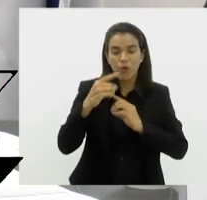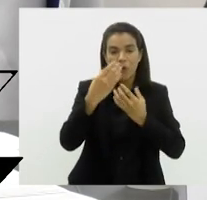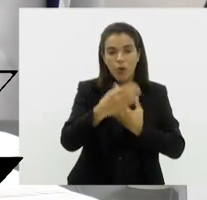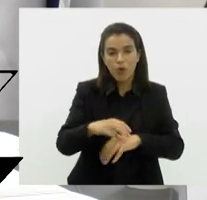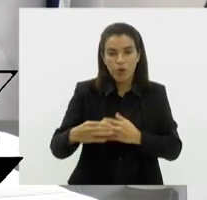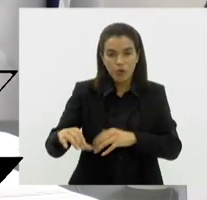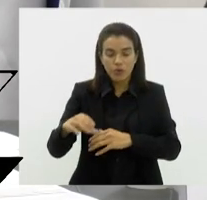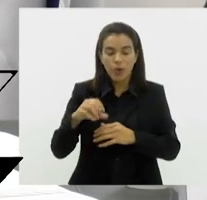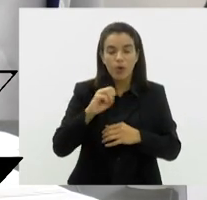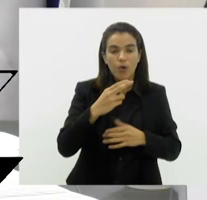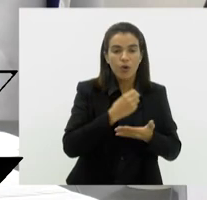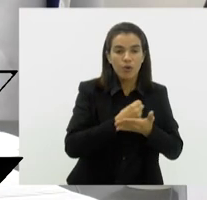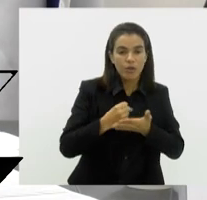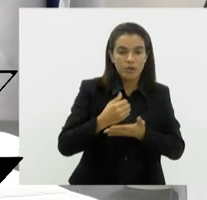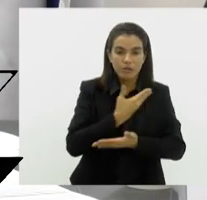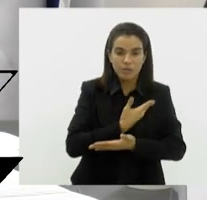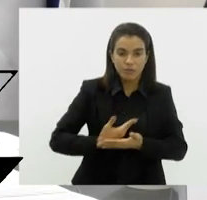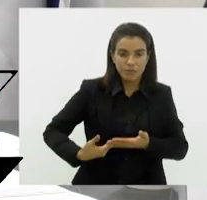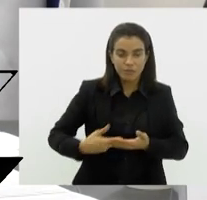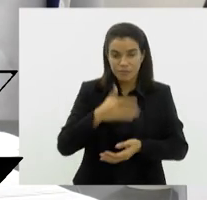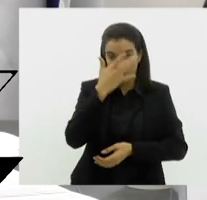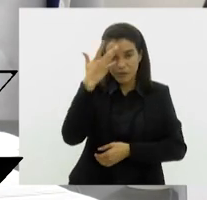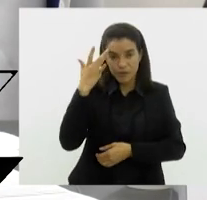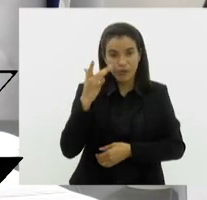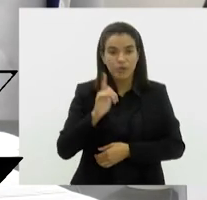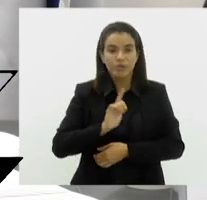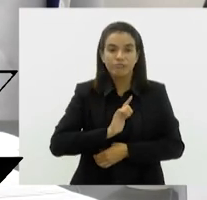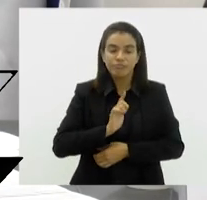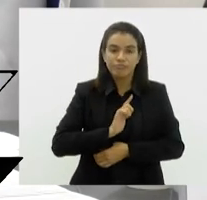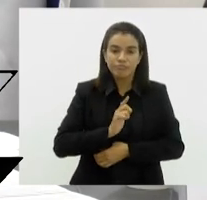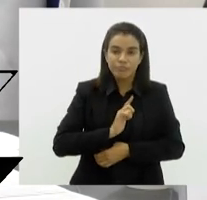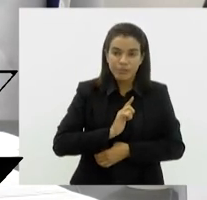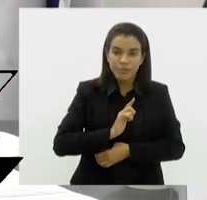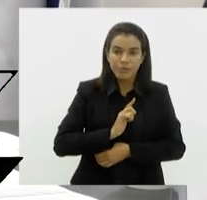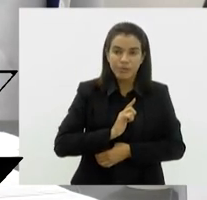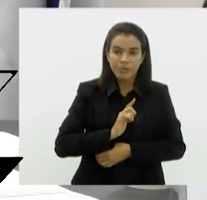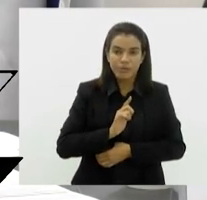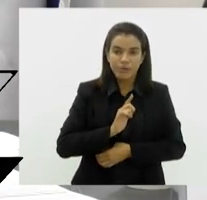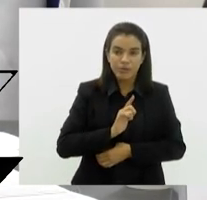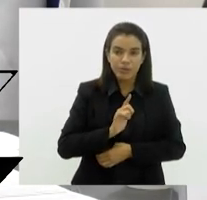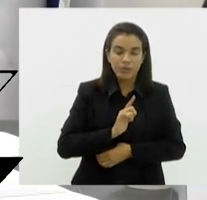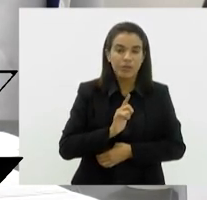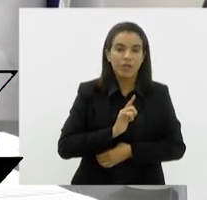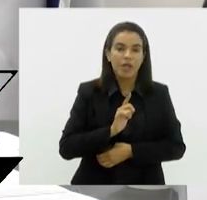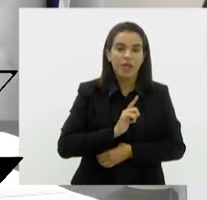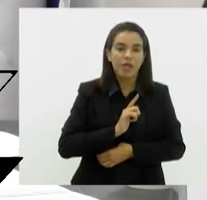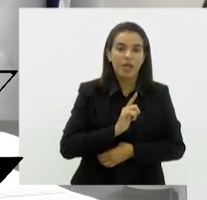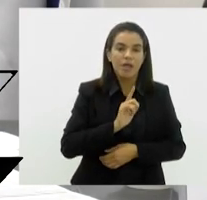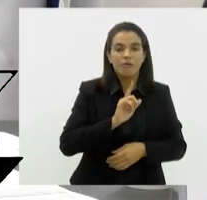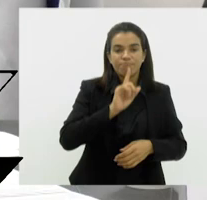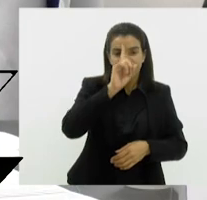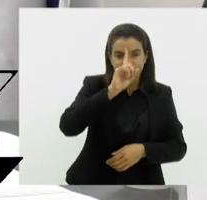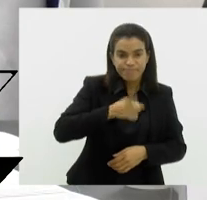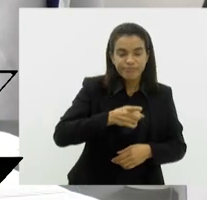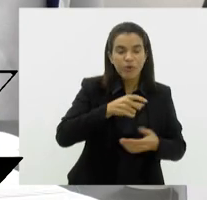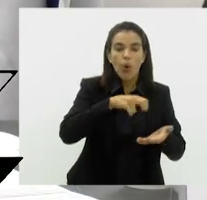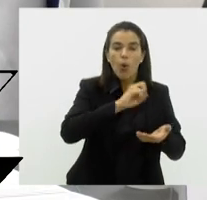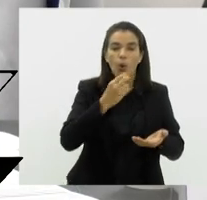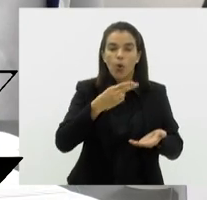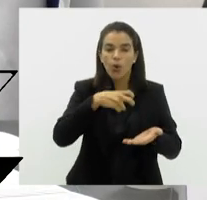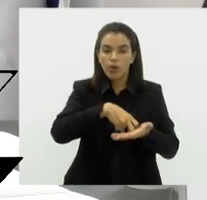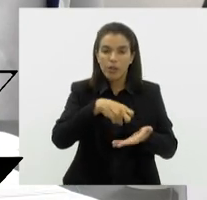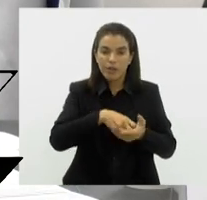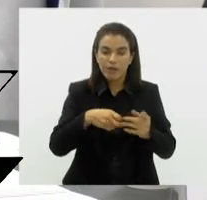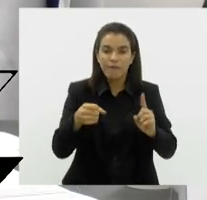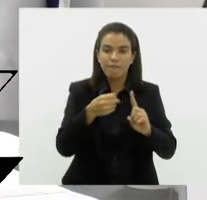ou contratação com a administração pública, pessoas que estejam sob medidas cautelares ou que tenham sido condenadas por violência